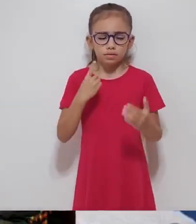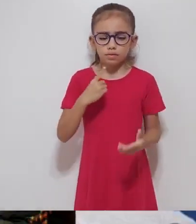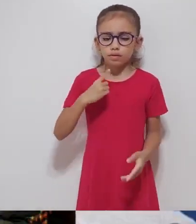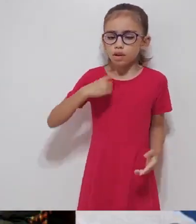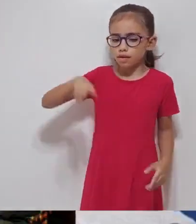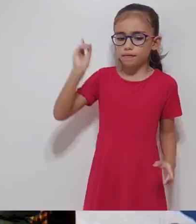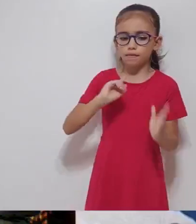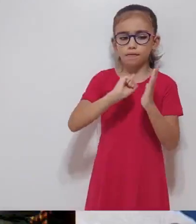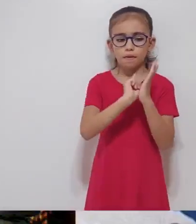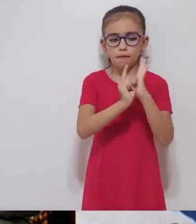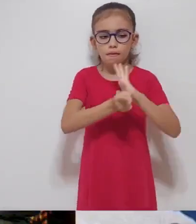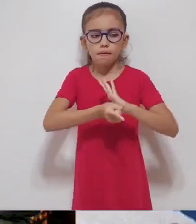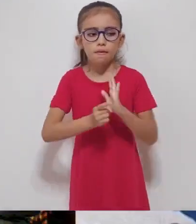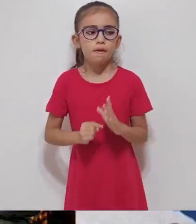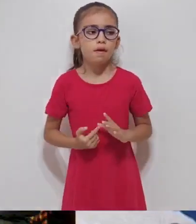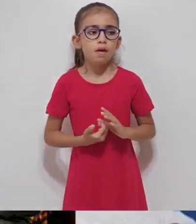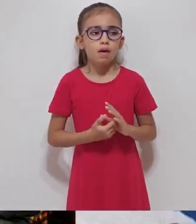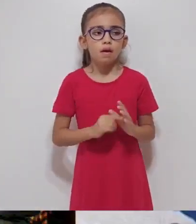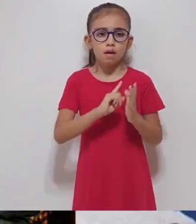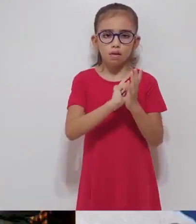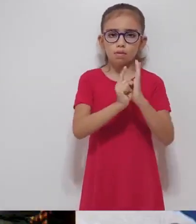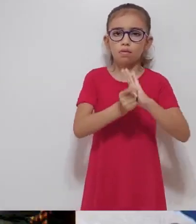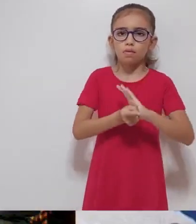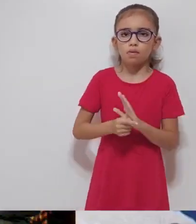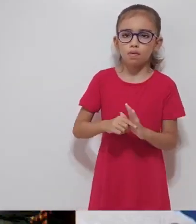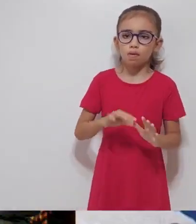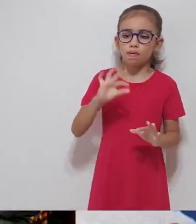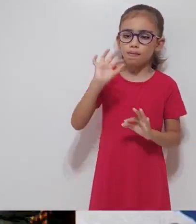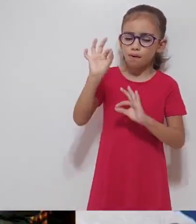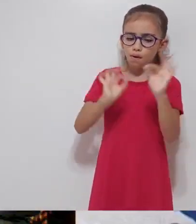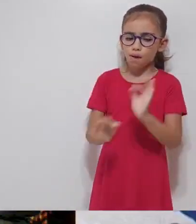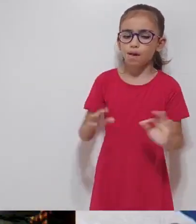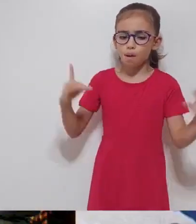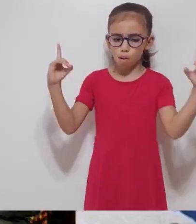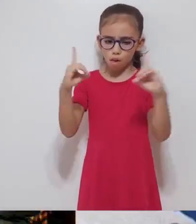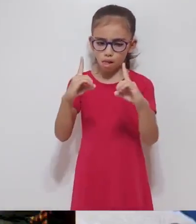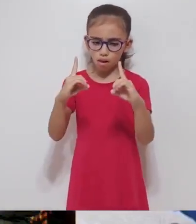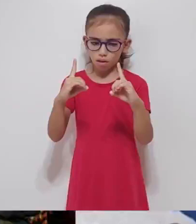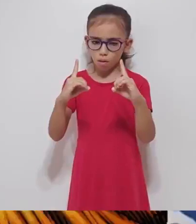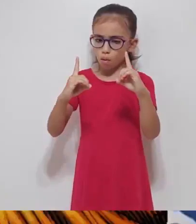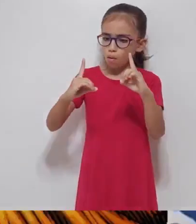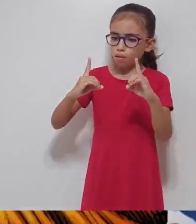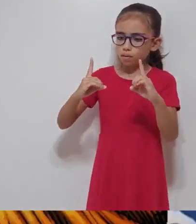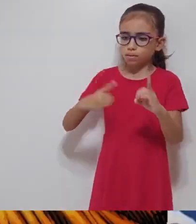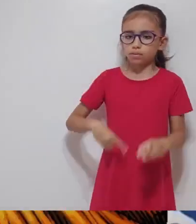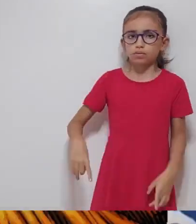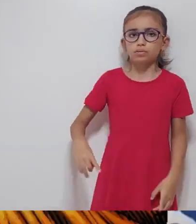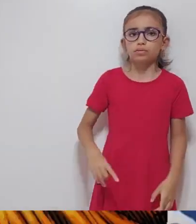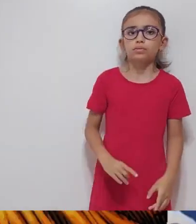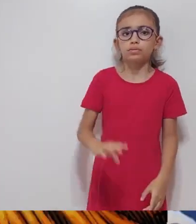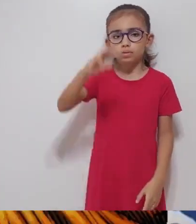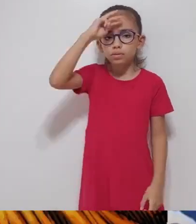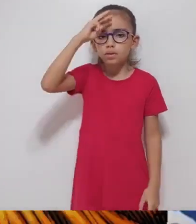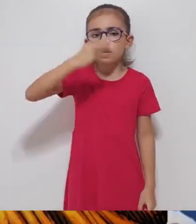falou com Obadias e Obadias planejou o encontro entre eles. Assim que se encontraram,